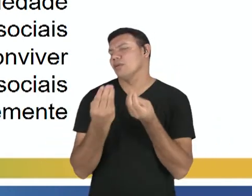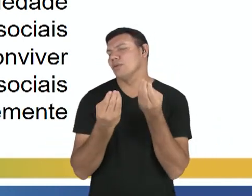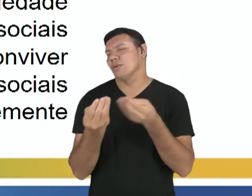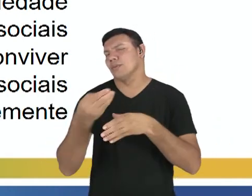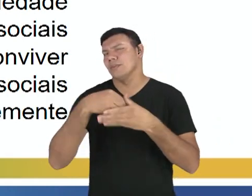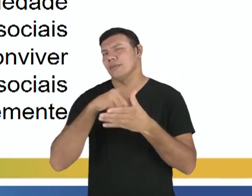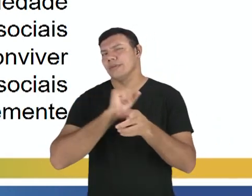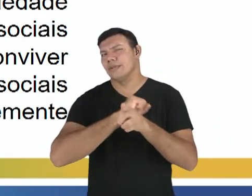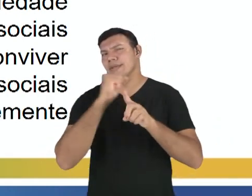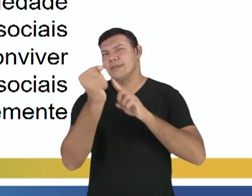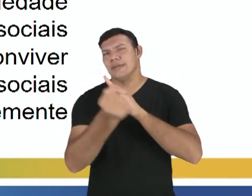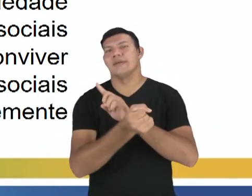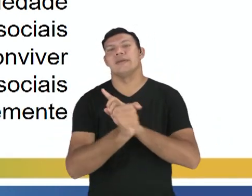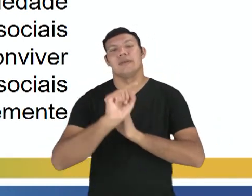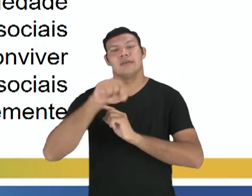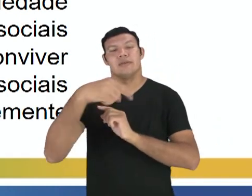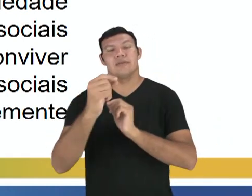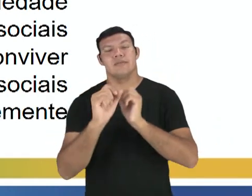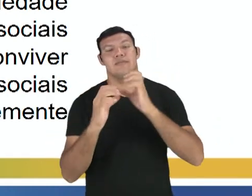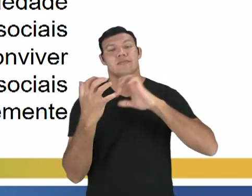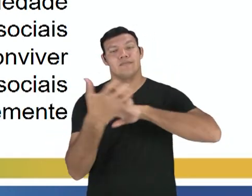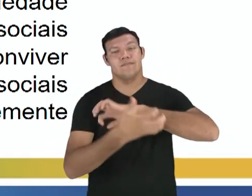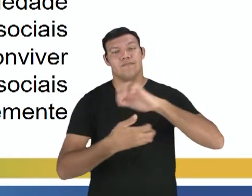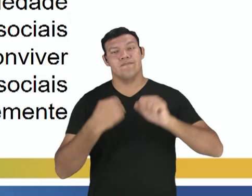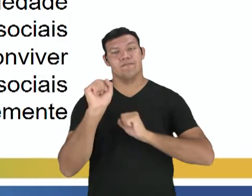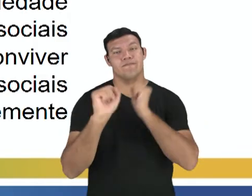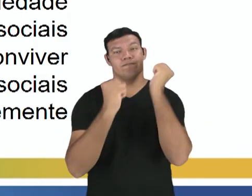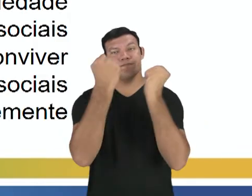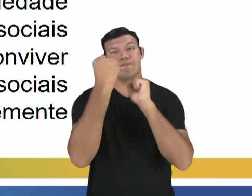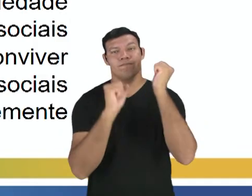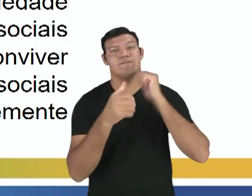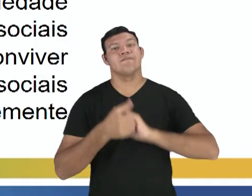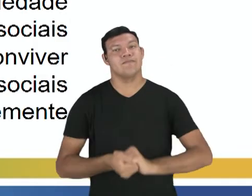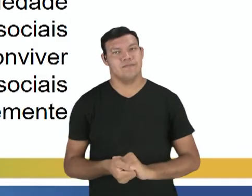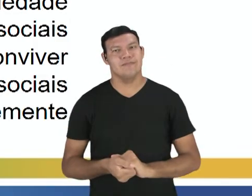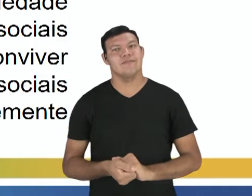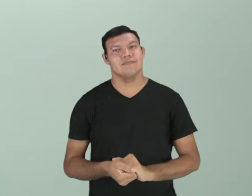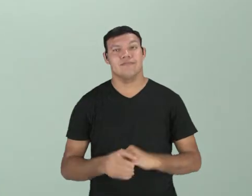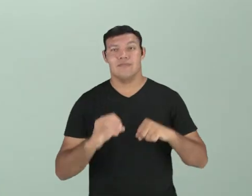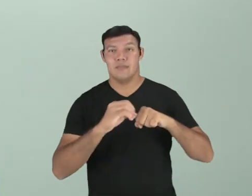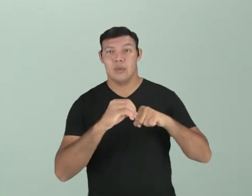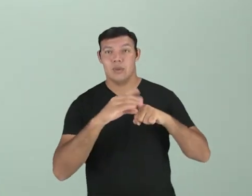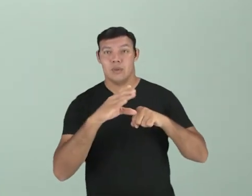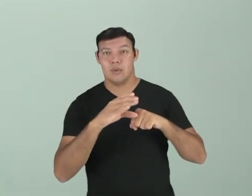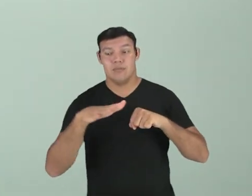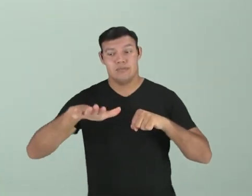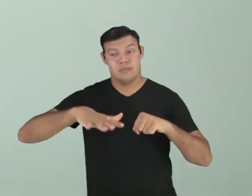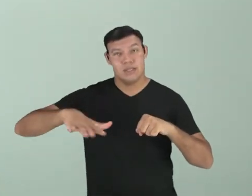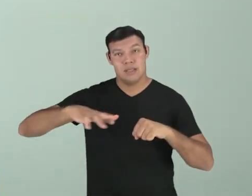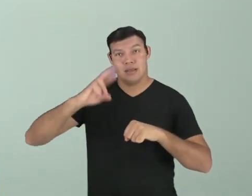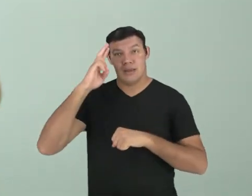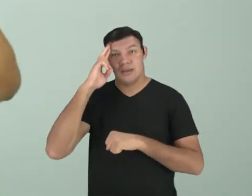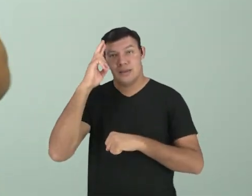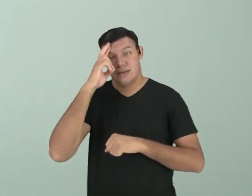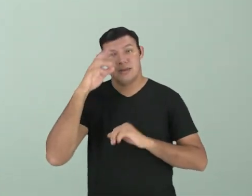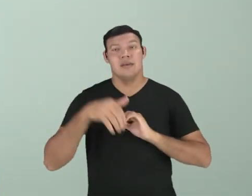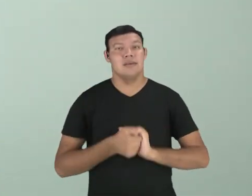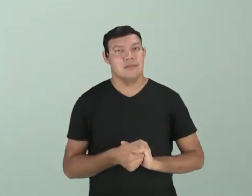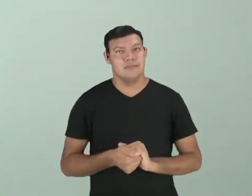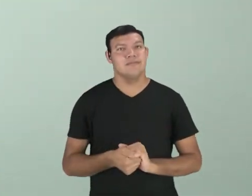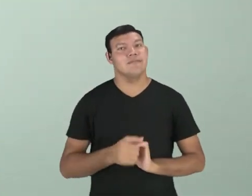sociedade pós-industrial. Olha o conhecimento dela um pouquinho lá em história, né? Ela já traz aí a